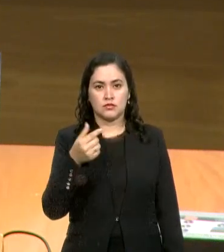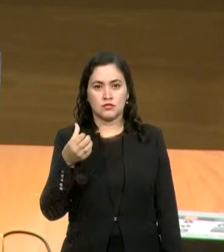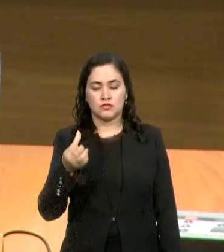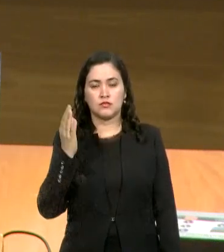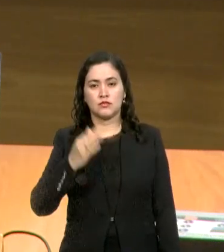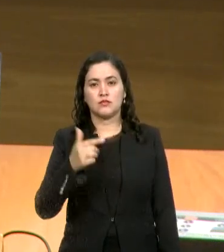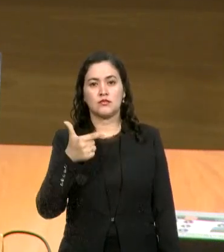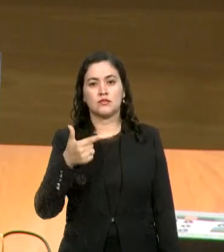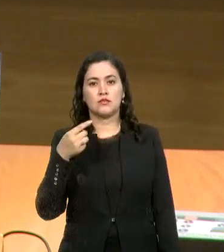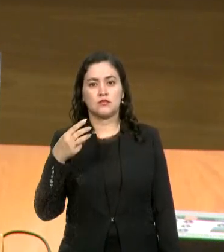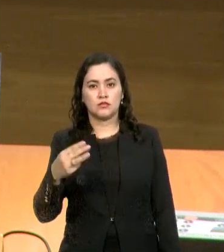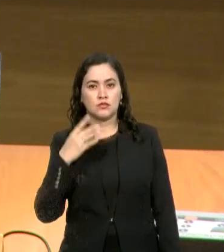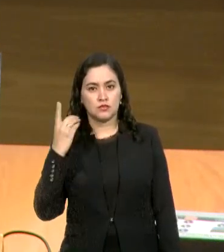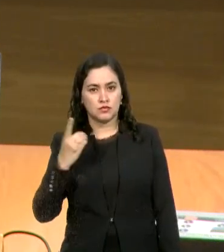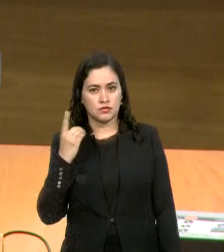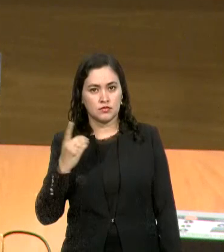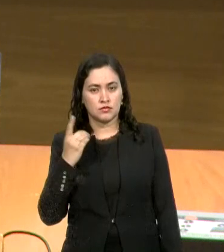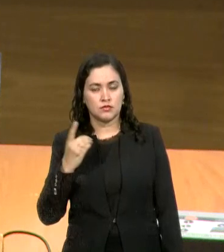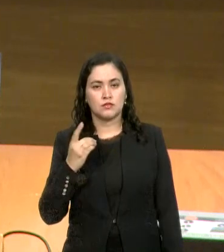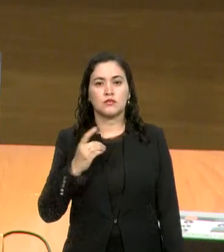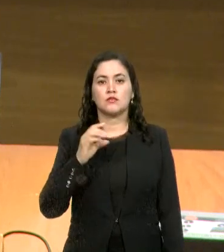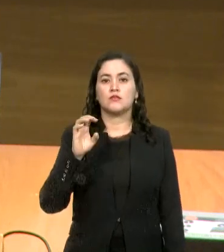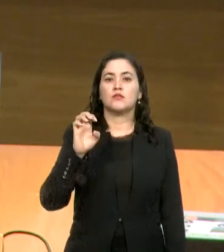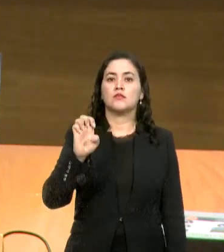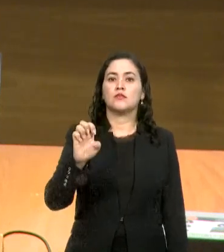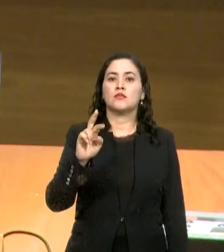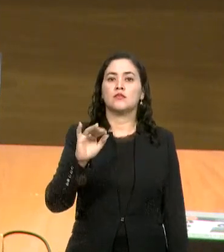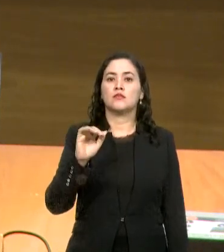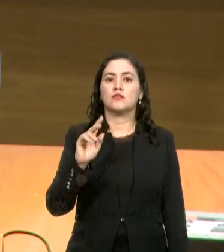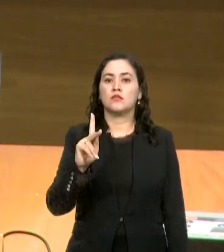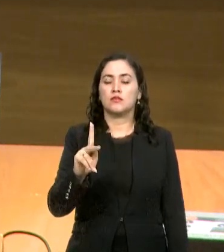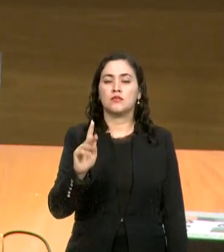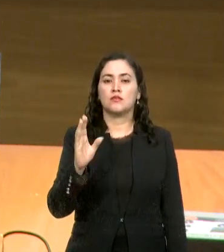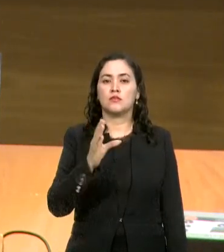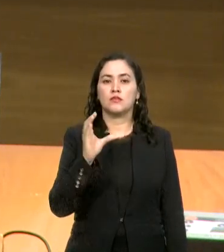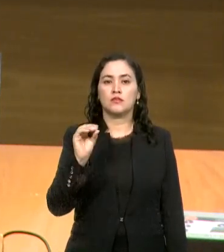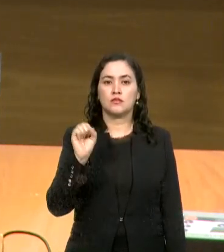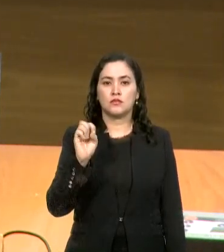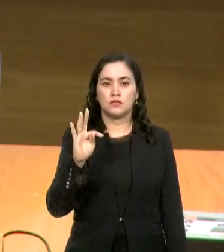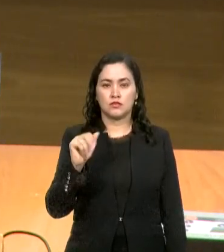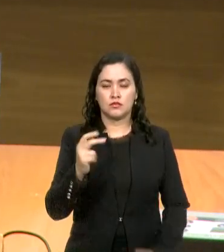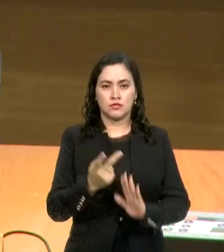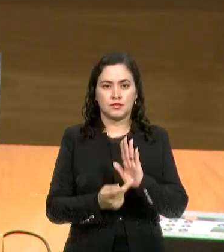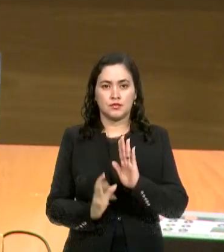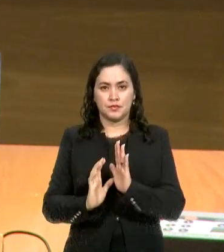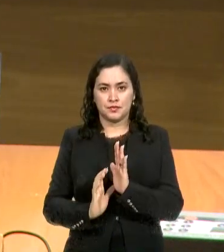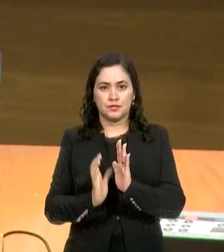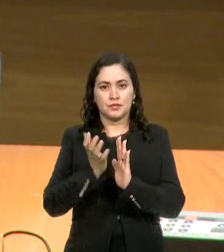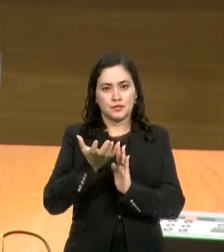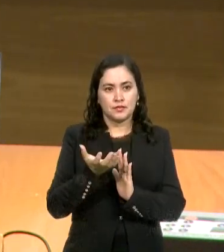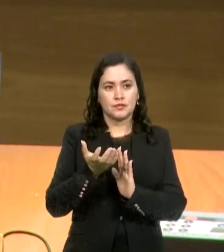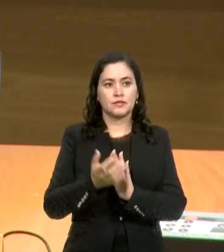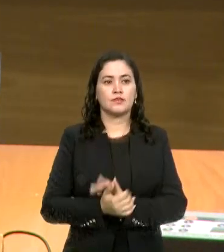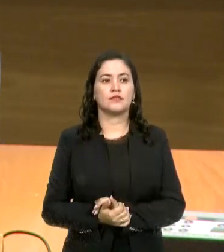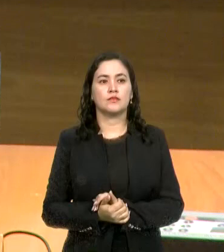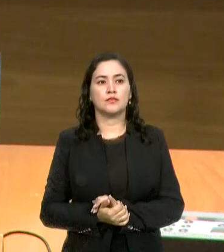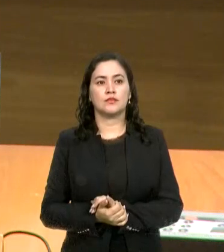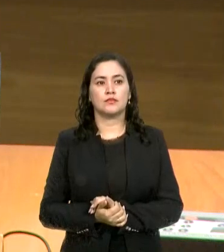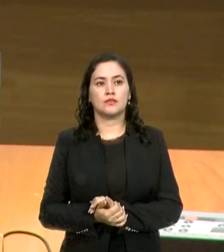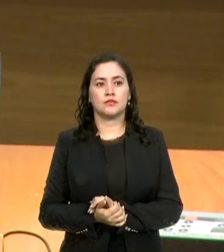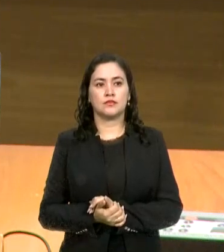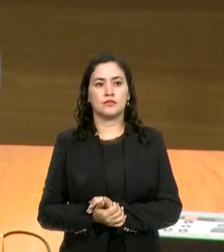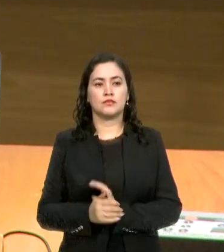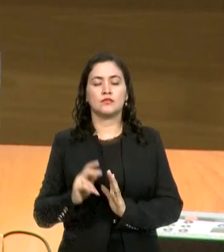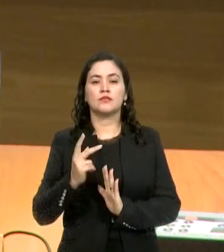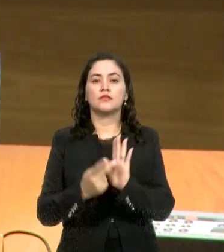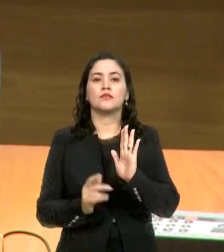2023, de autoria do deputado Eric Costa. Projetos de resolução legislativa, senhora presidente. Projeto